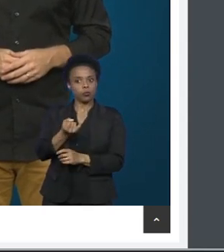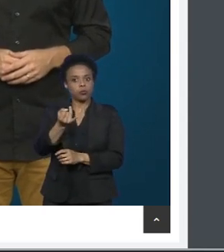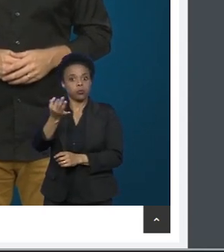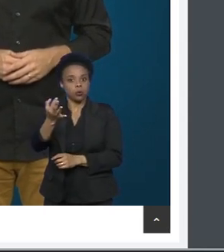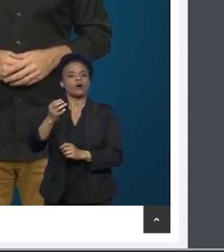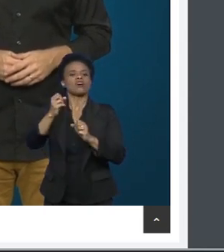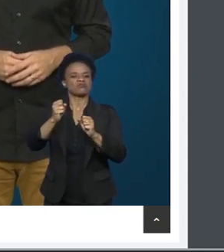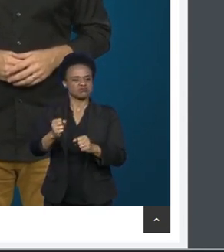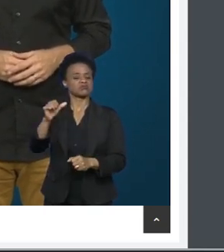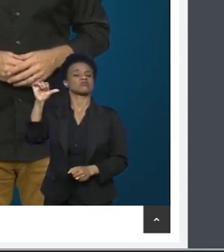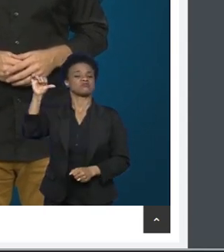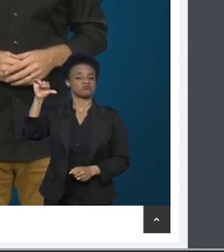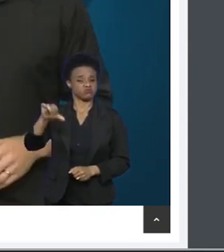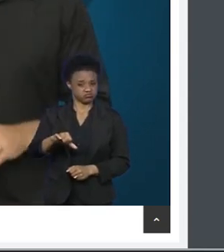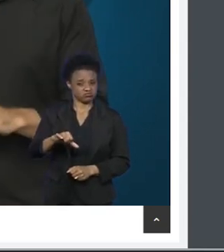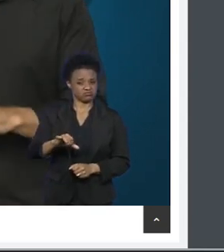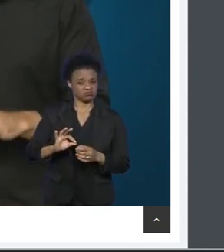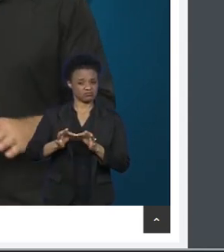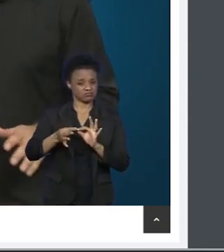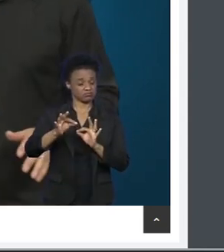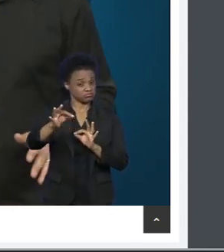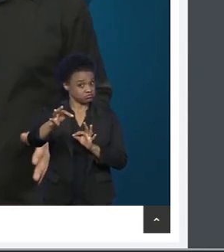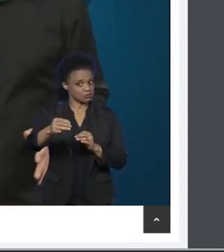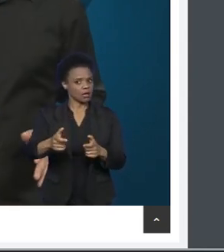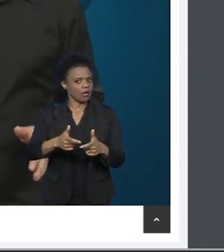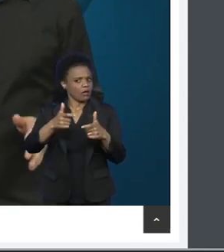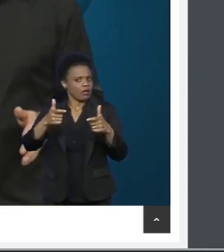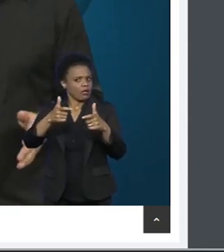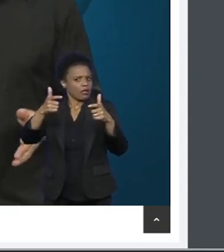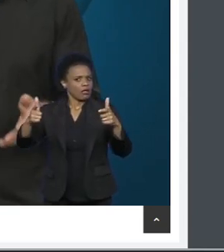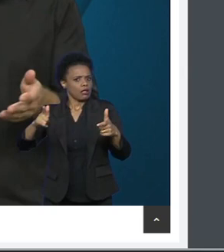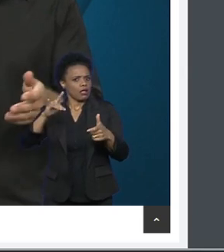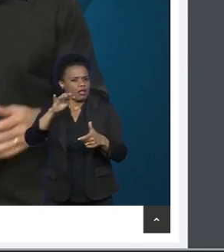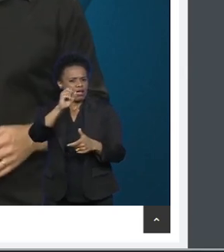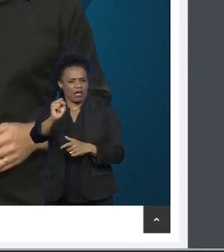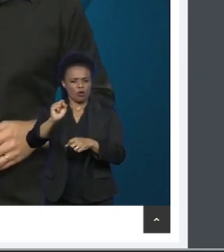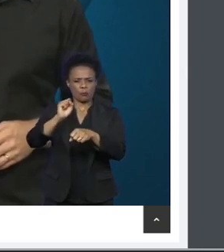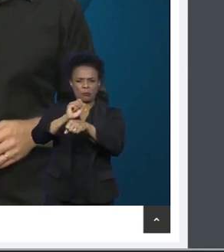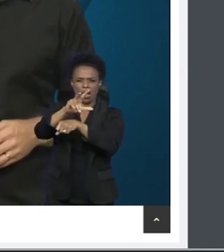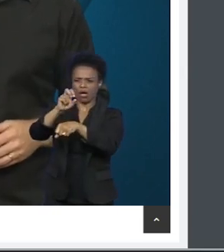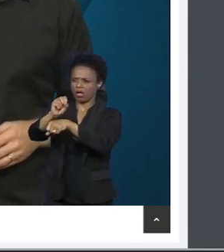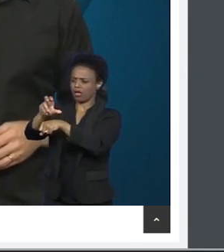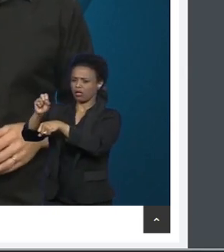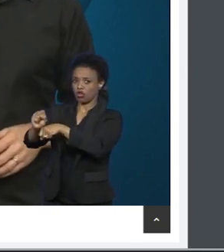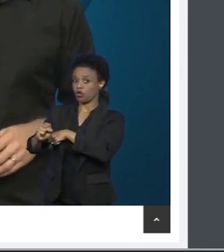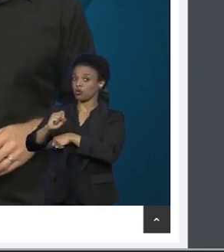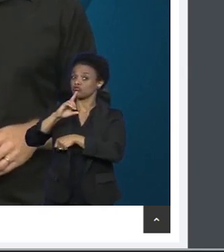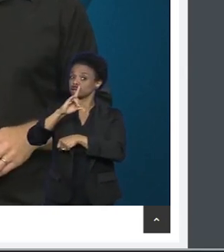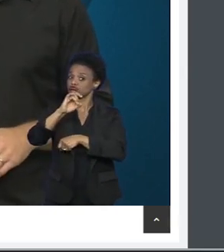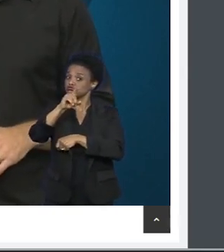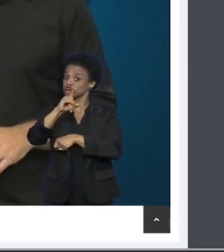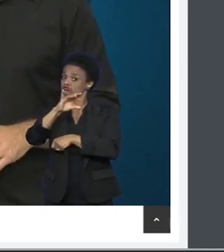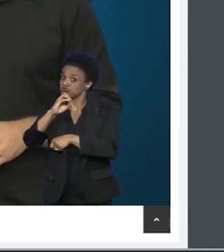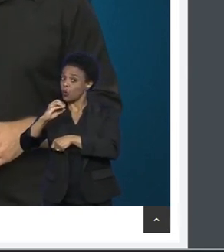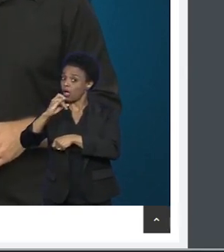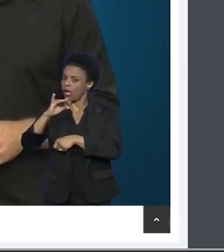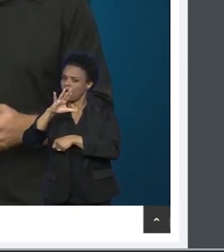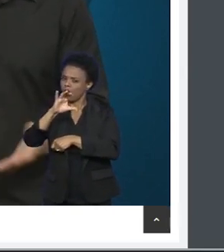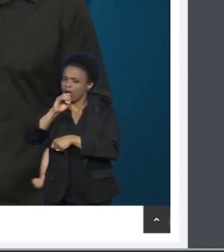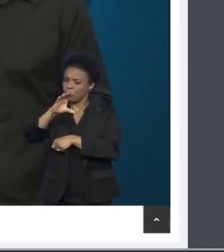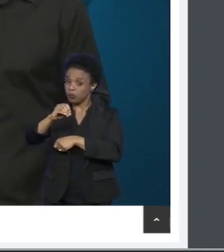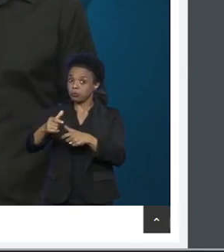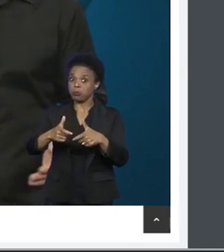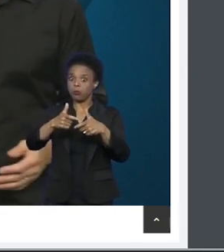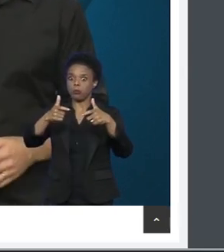efeitos negativos a longo prazo. O aumento na emissão de gases poluentes, como o dióxido de carbono, pode agravar o efeito estufa,